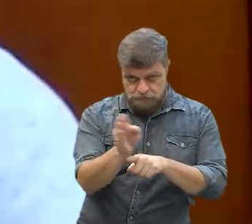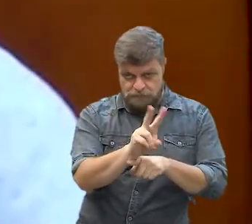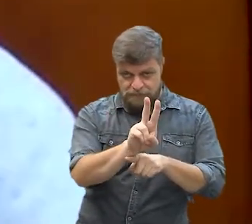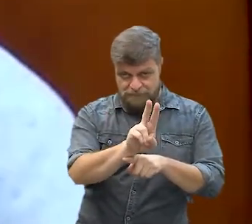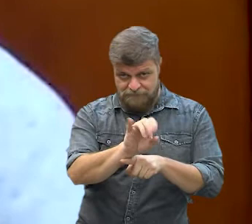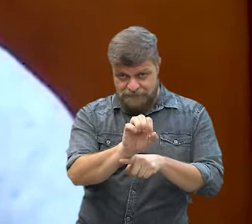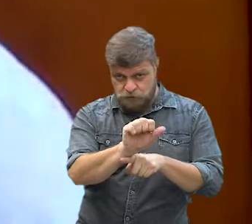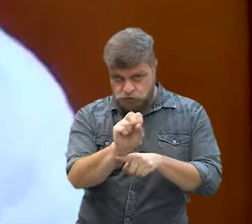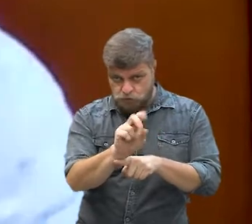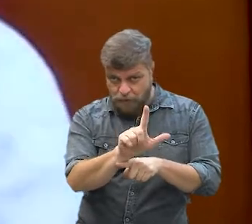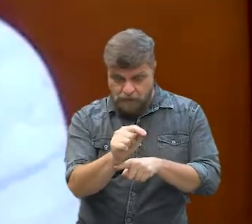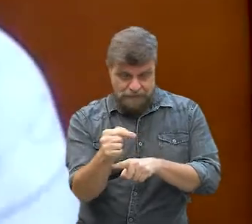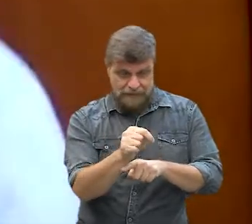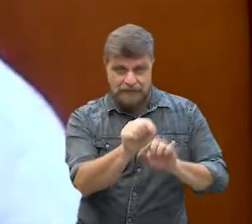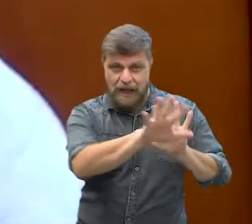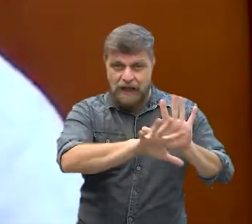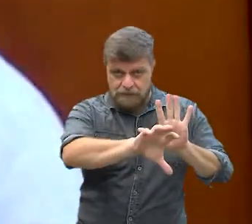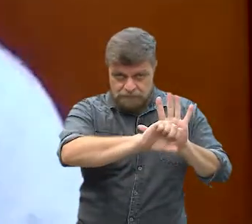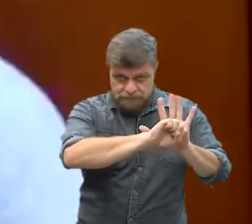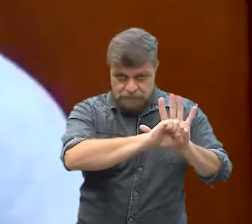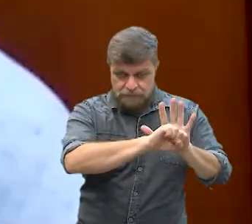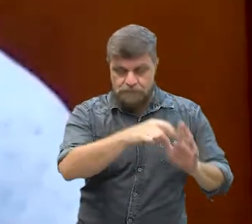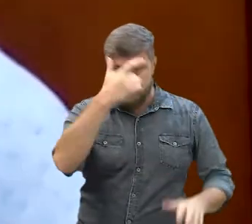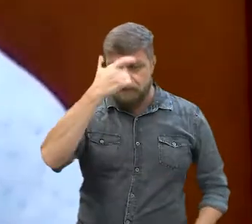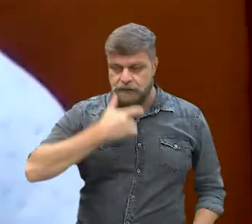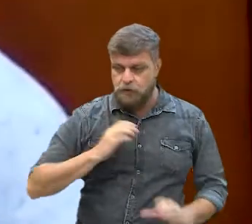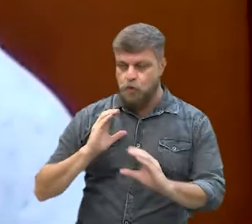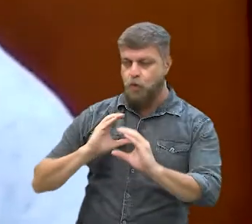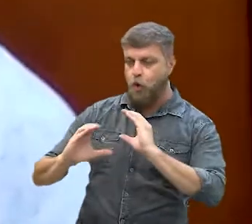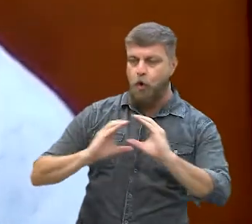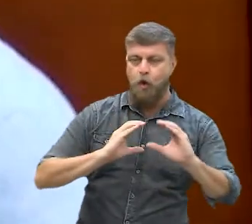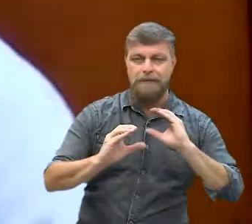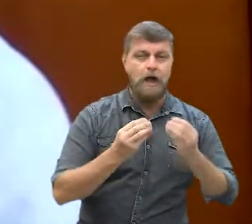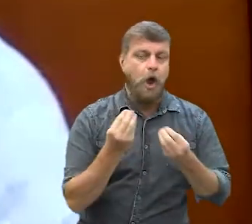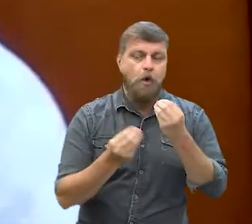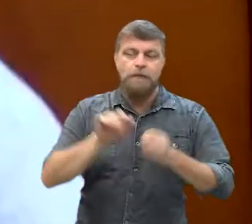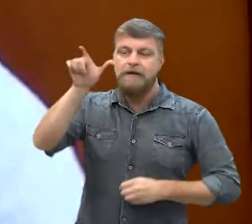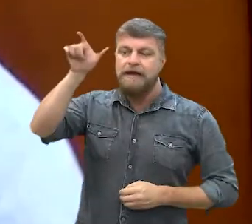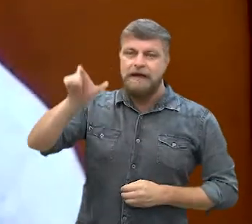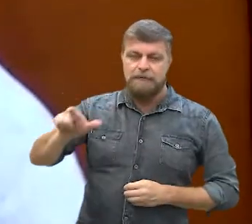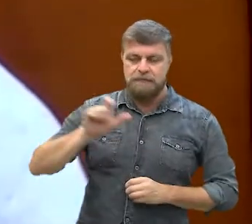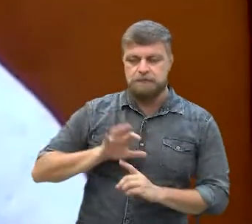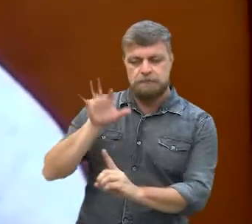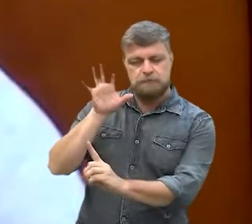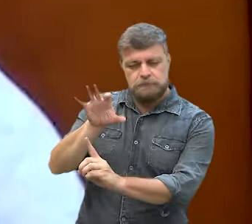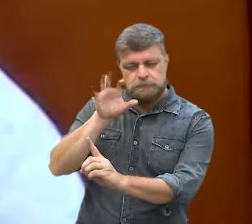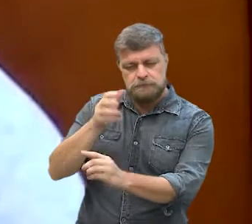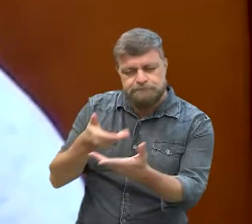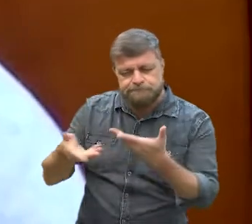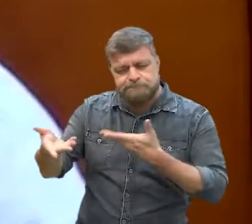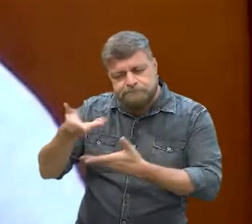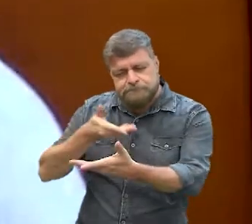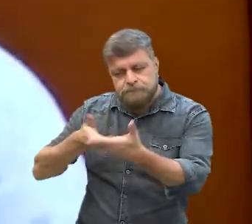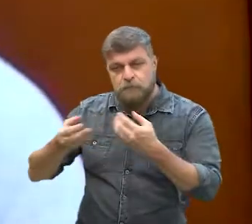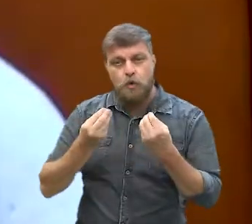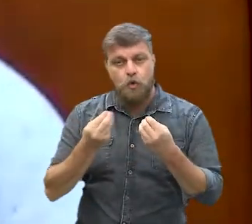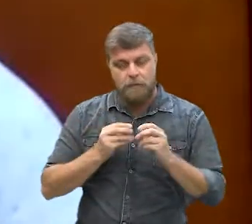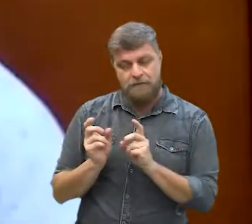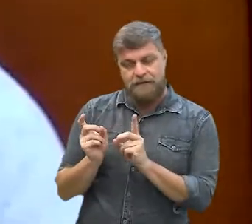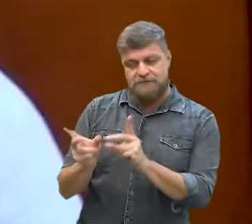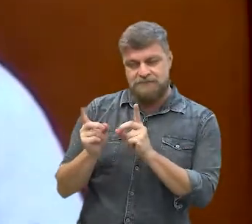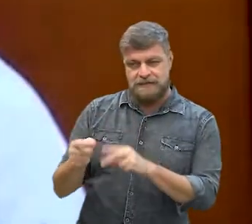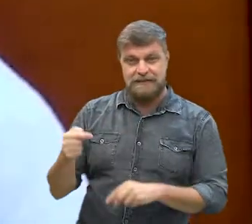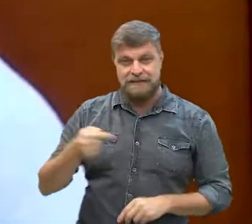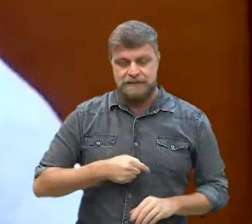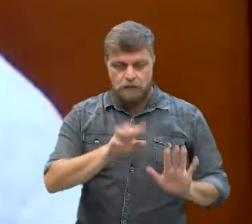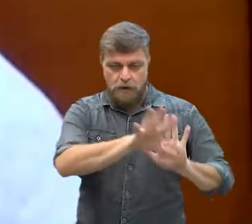conseguir falar com as pessoas através de mídia, né? Então, como que eu atinjo uma pessoa? Como que eu faço um processo de venda? Então, ali